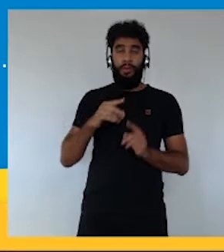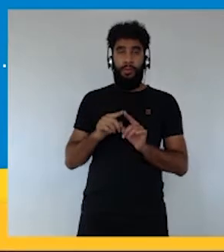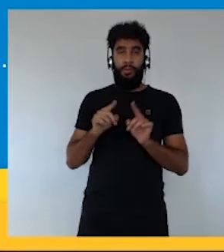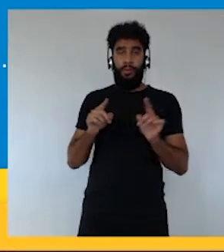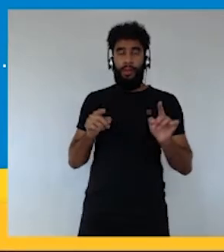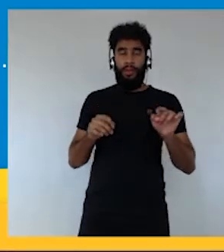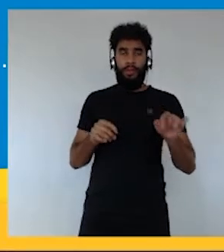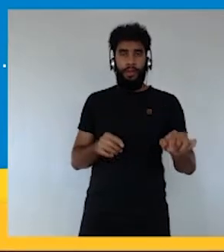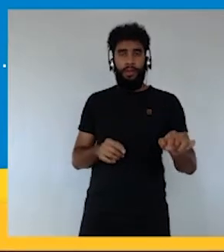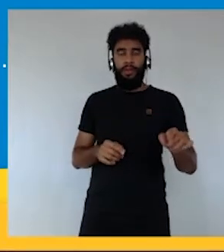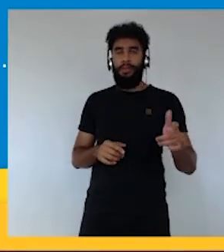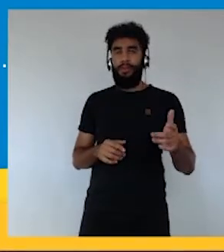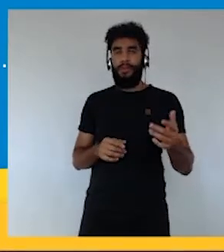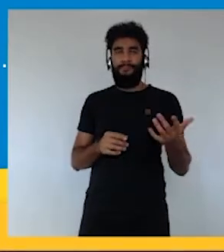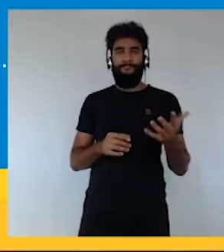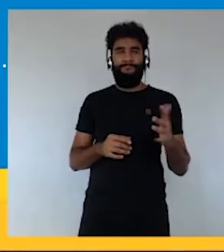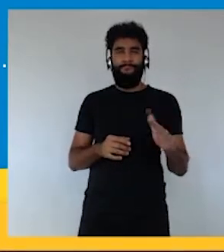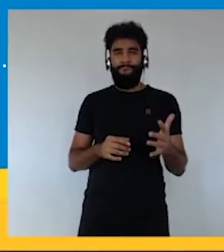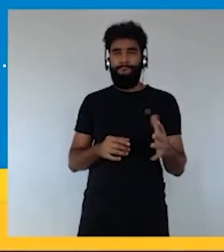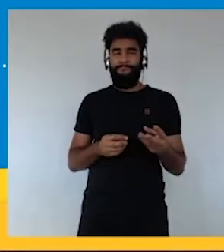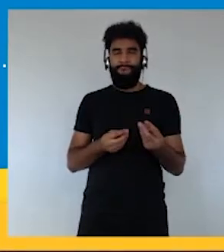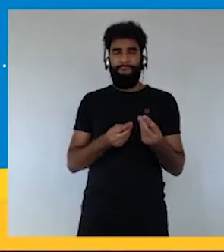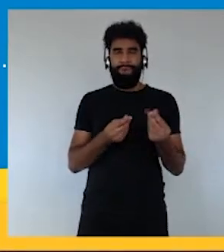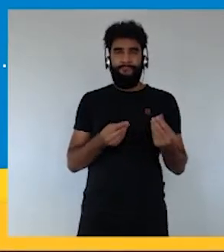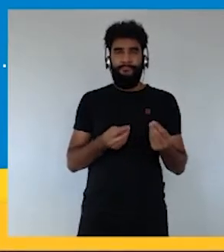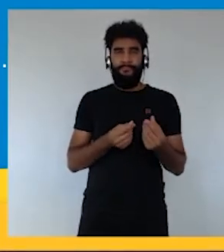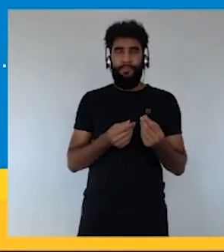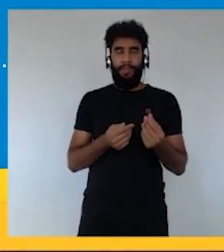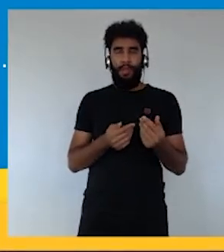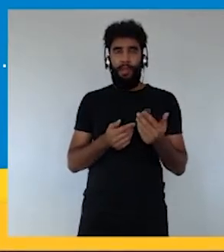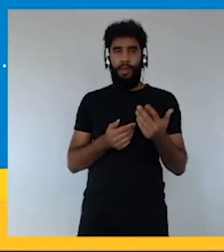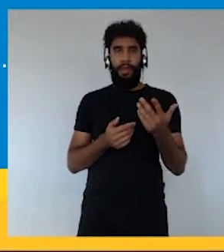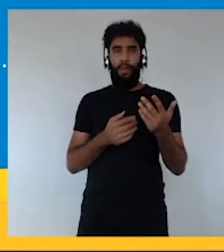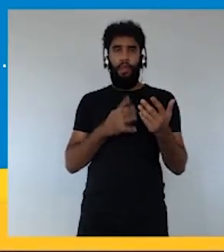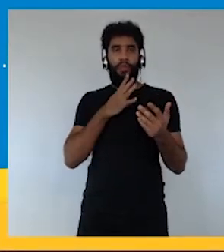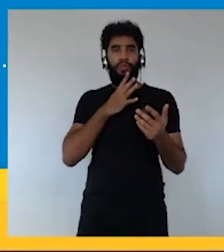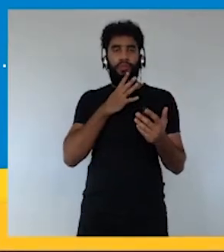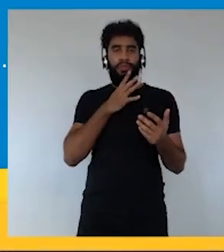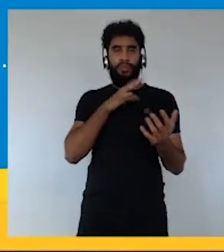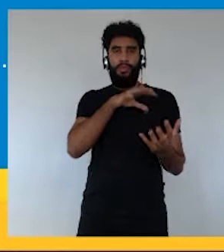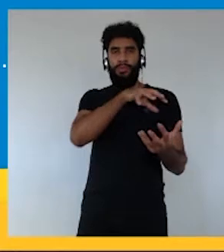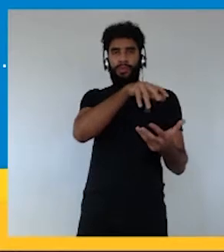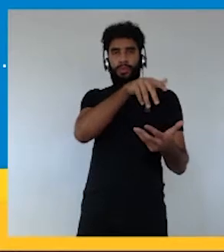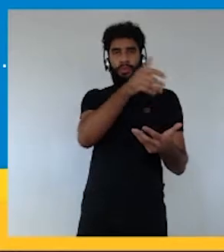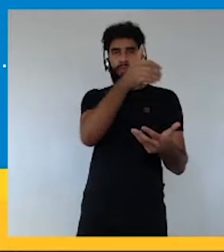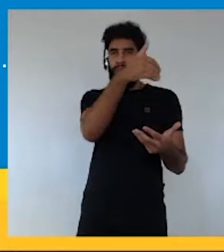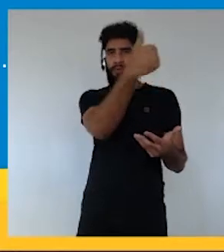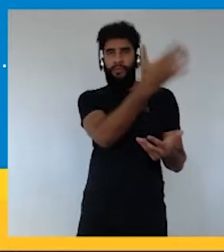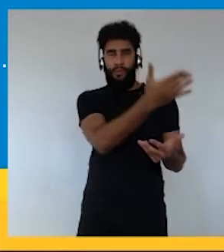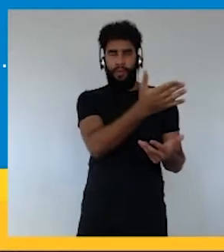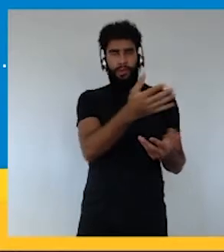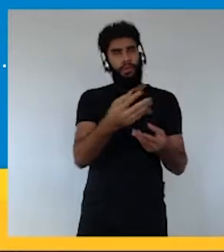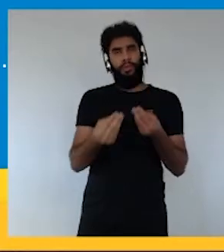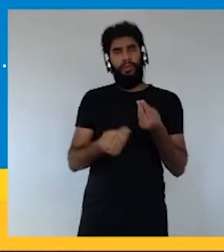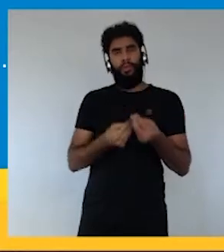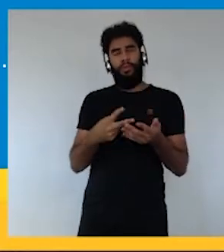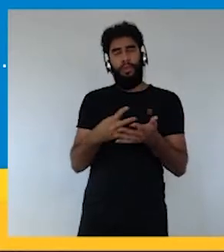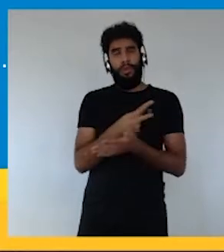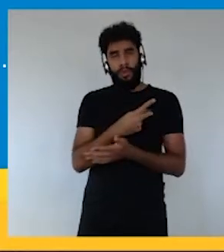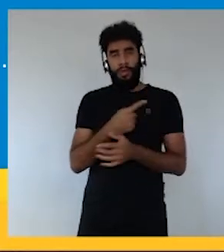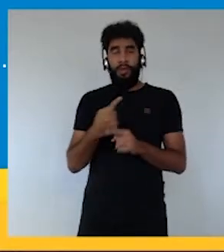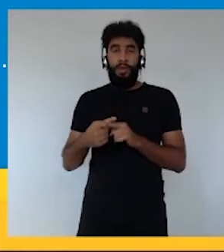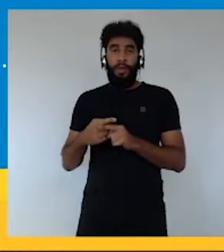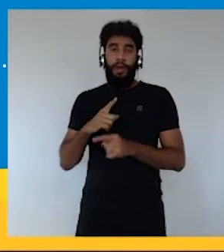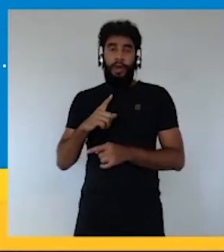se tornando mais ou menos estándar internacional do mercado. E como é que isso acontece? Isso acontece por conta de um